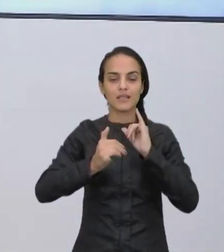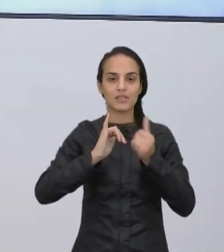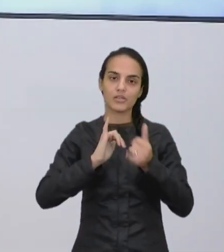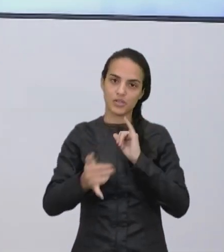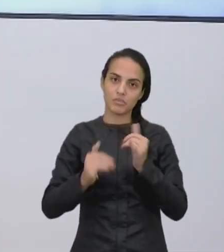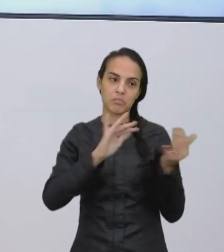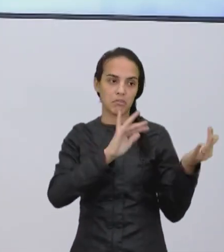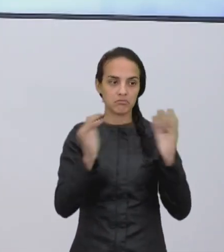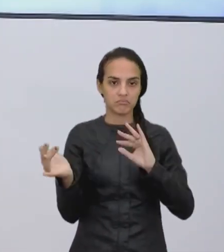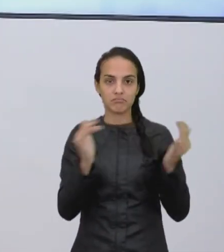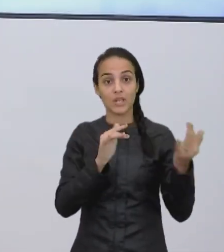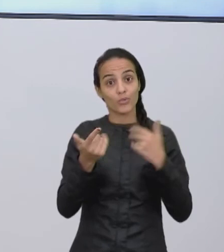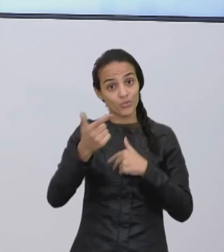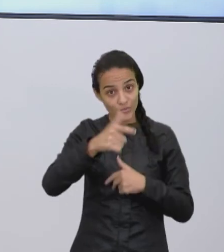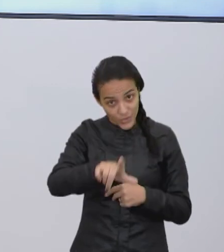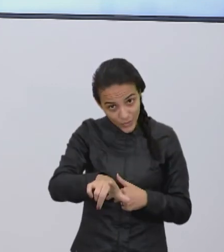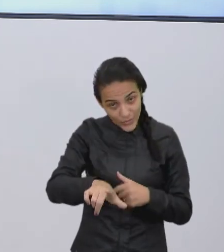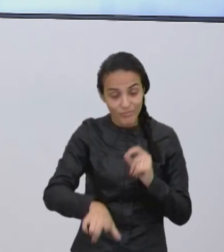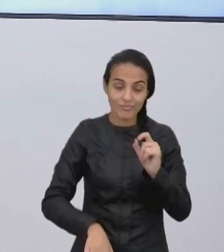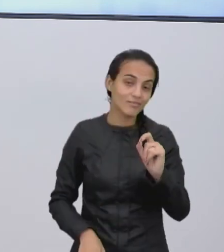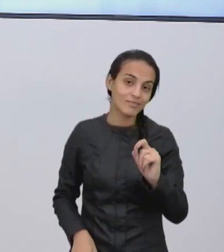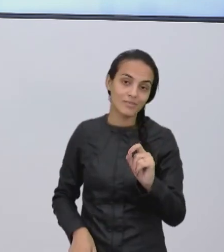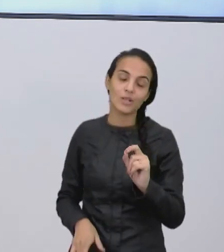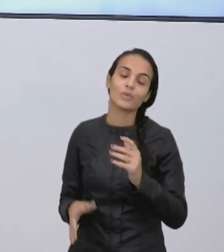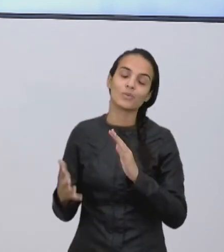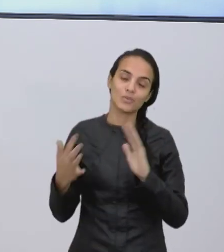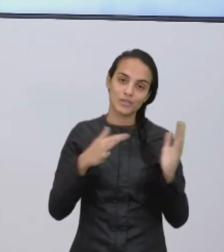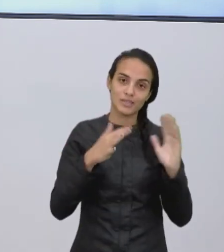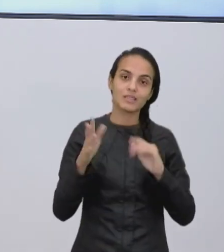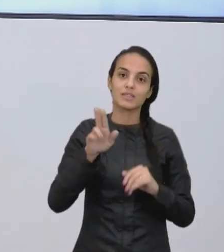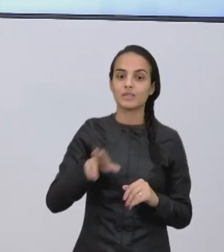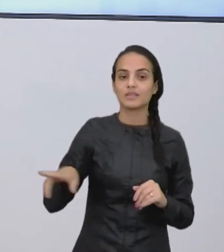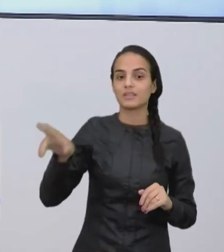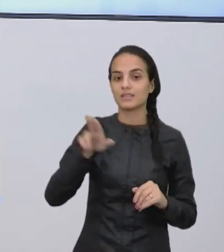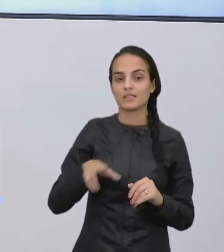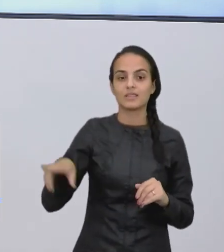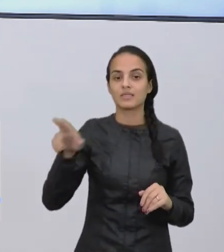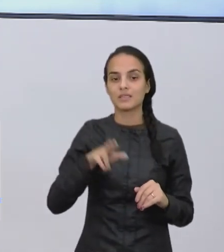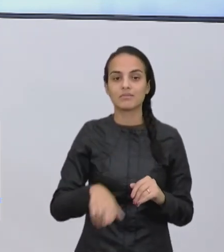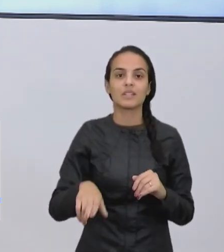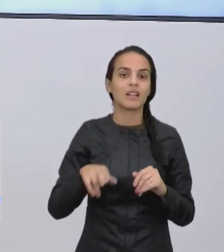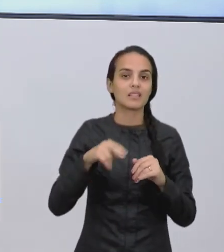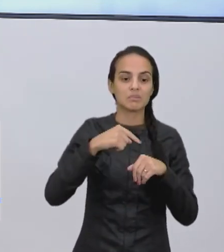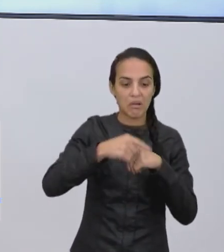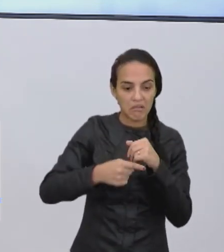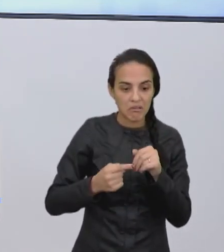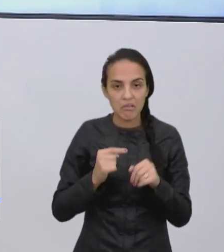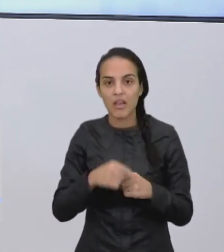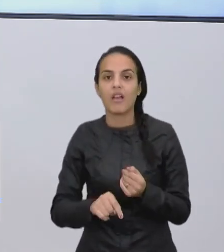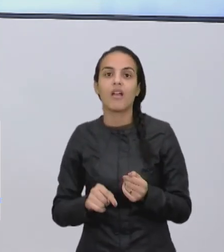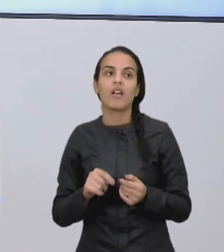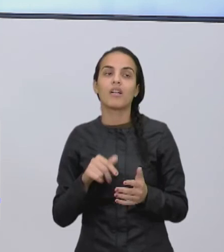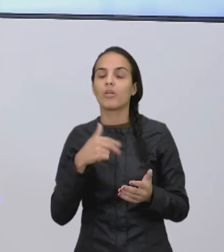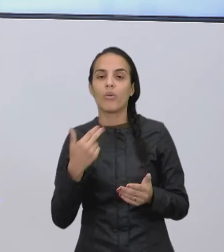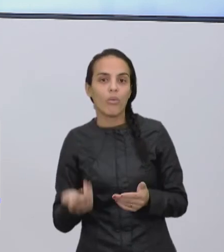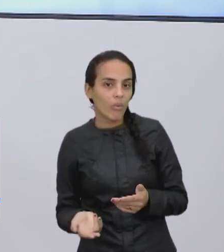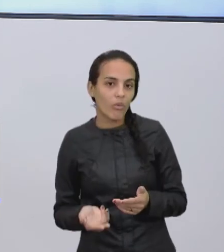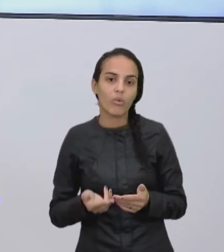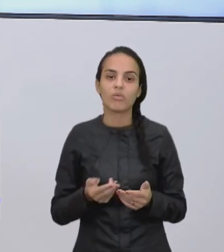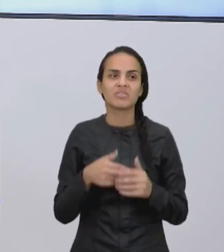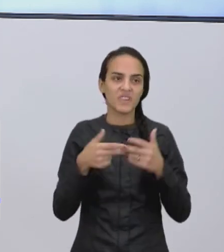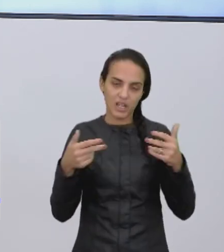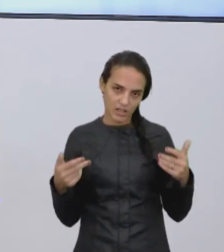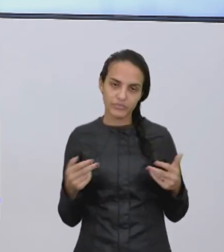de novo, mais uma... esses organismos normalmente são feitos pelas bactérias, esses organismos vivos que fazem